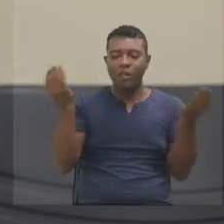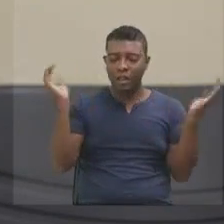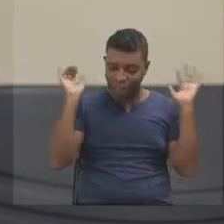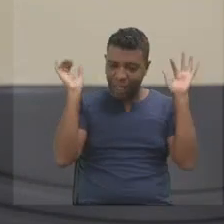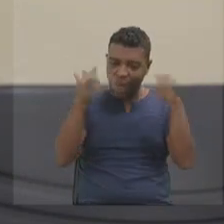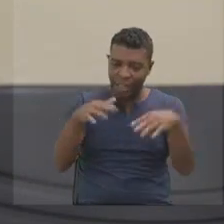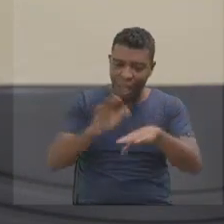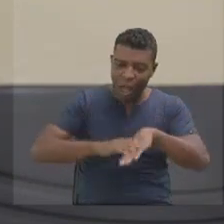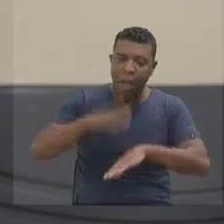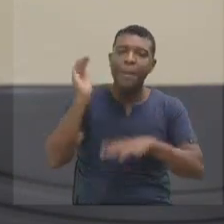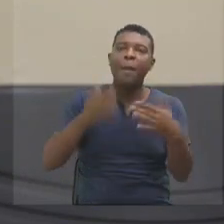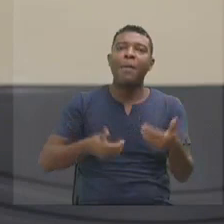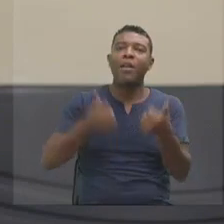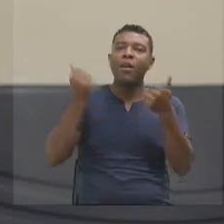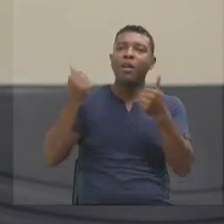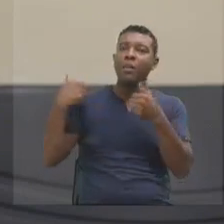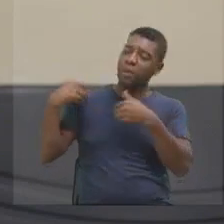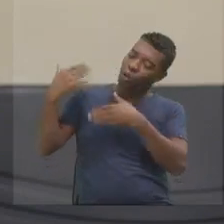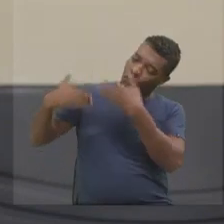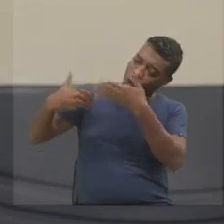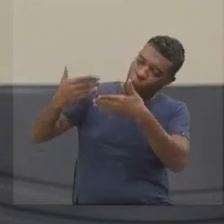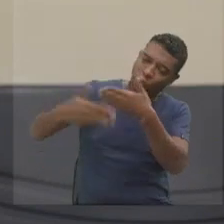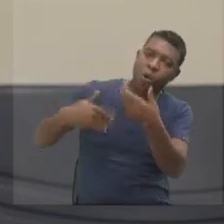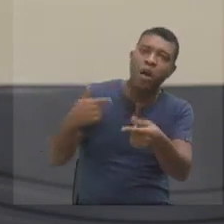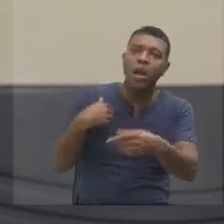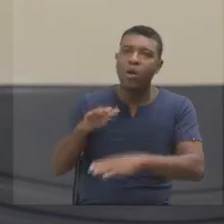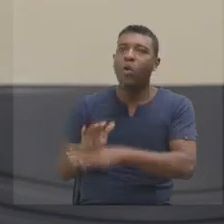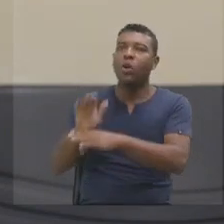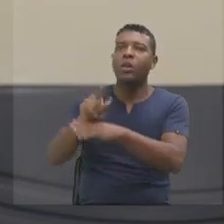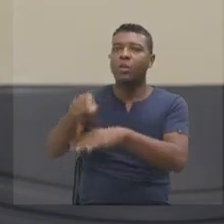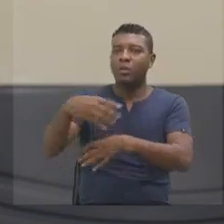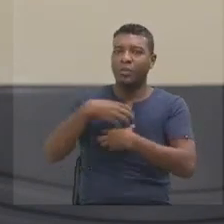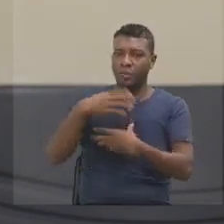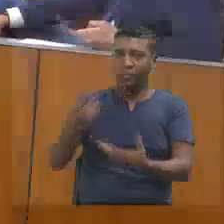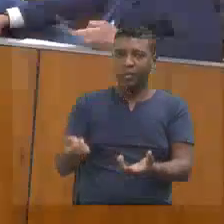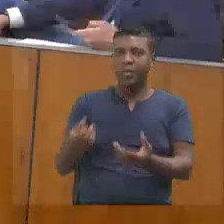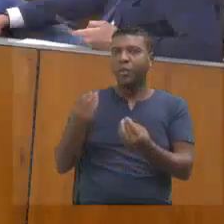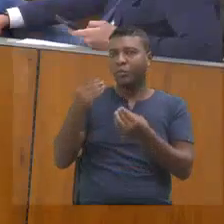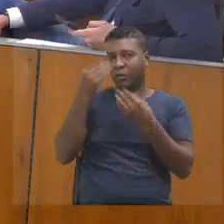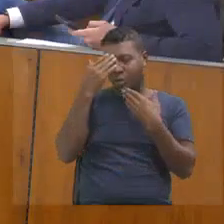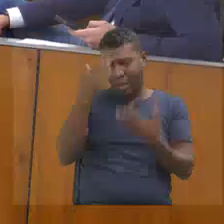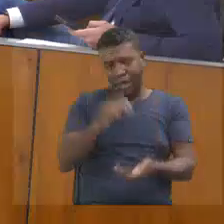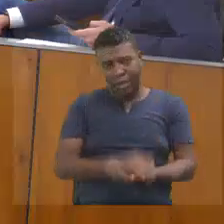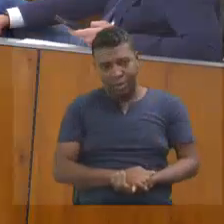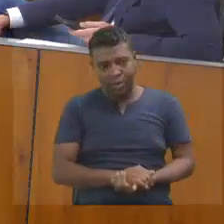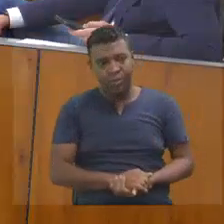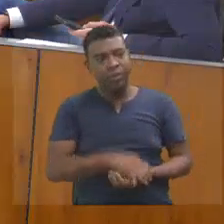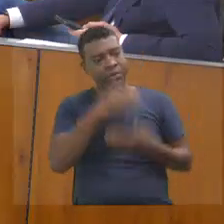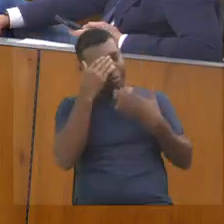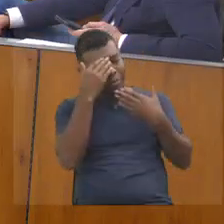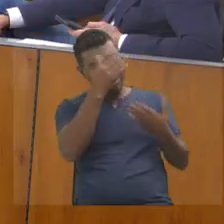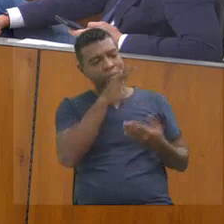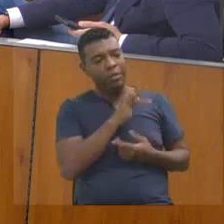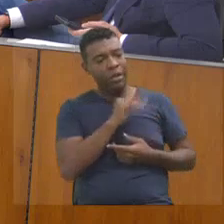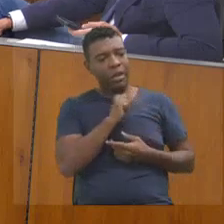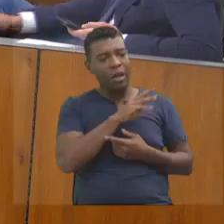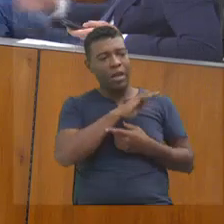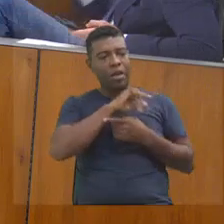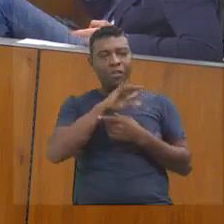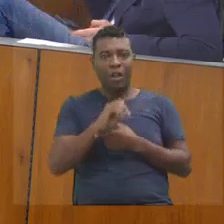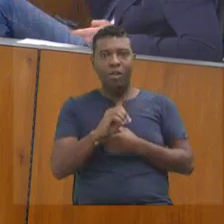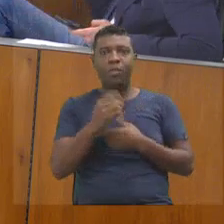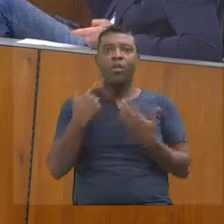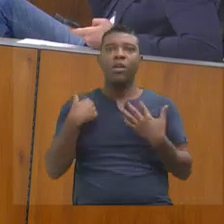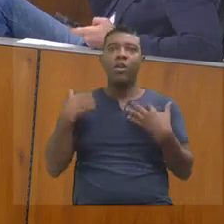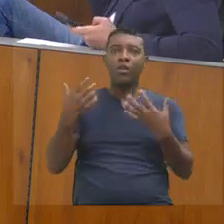eu puder contribuir para contribuir aí dessa maneira muito obrigado obrigado Fábio gostaria que de dizer para você